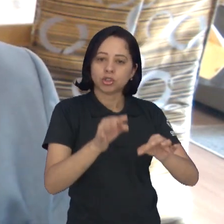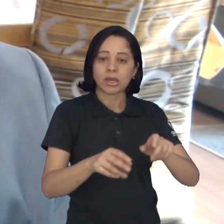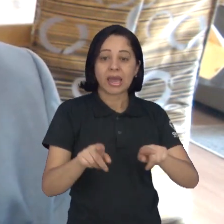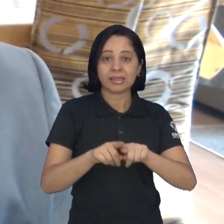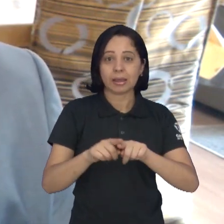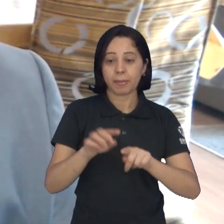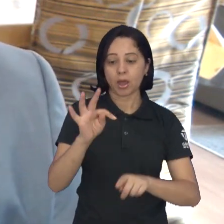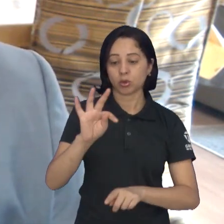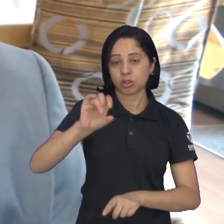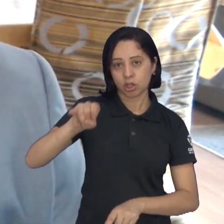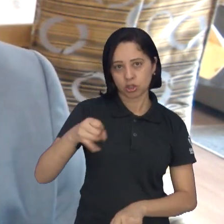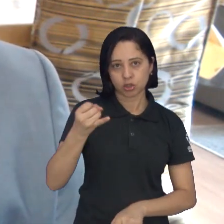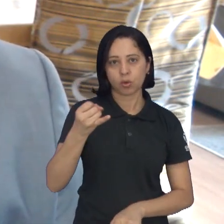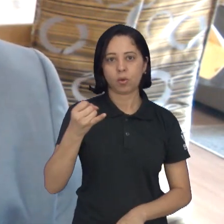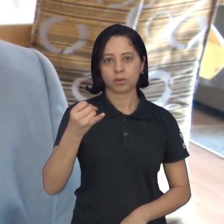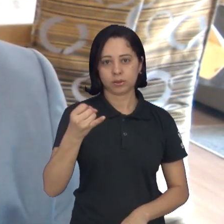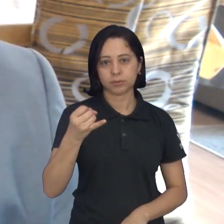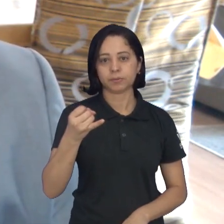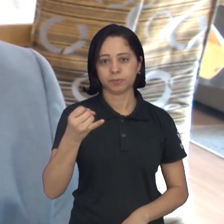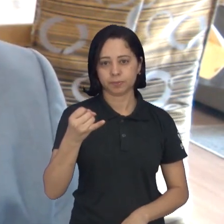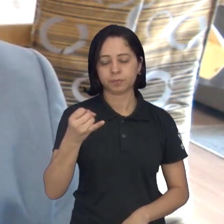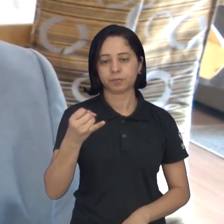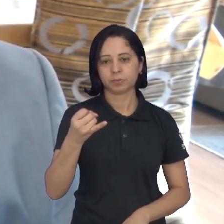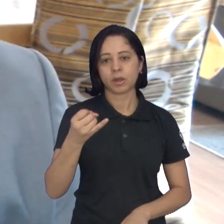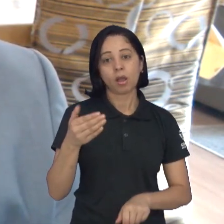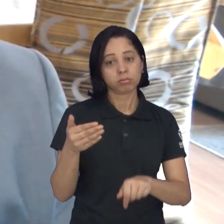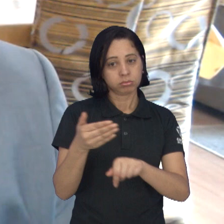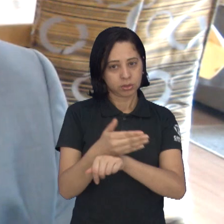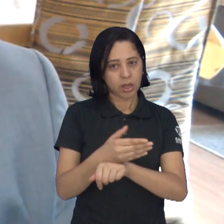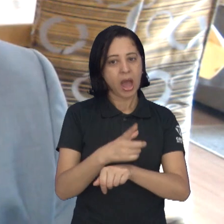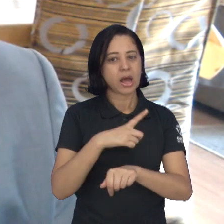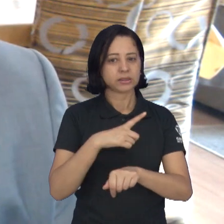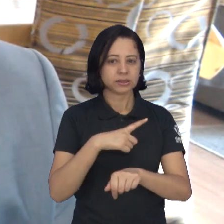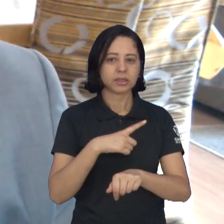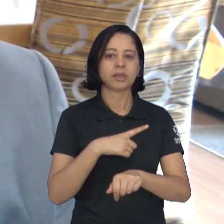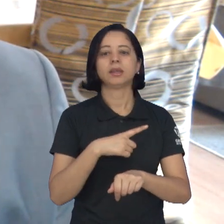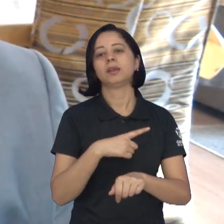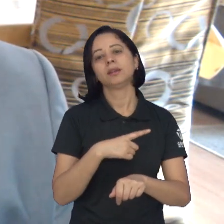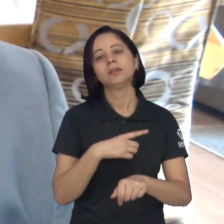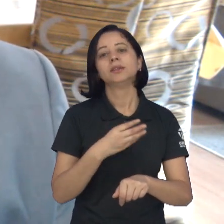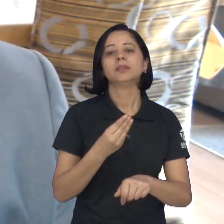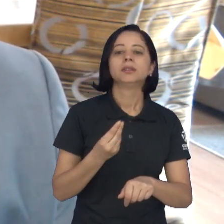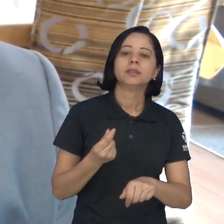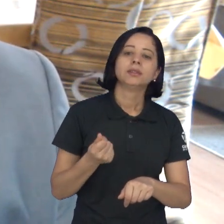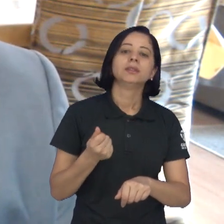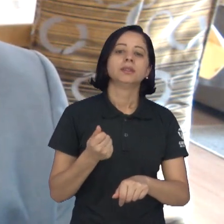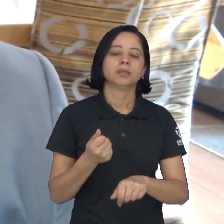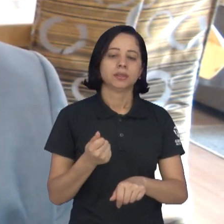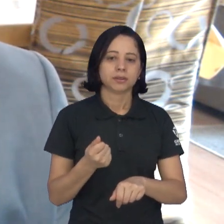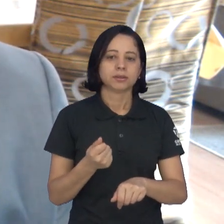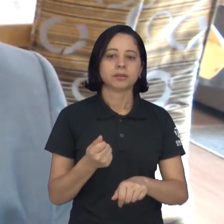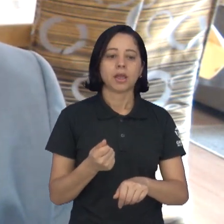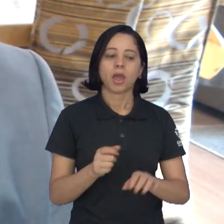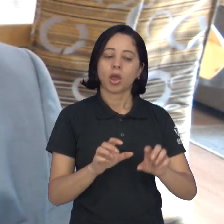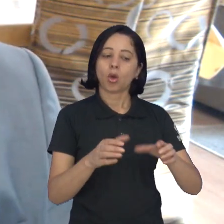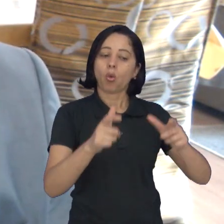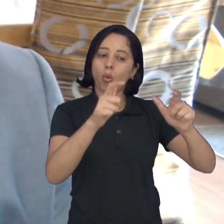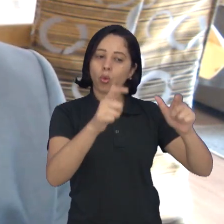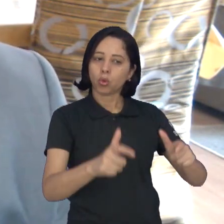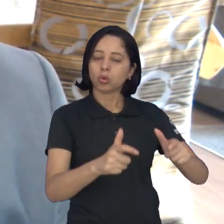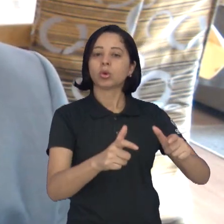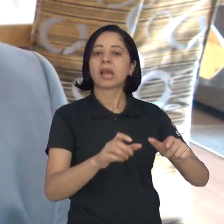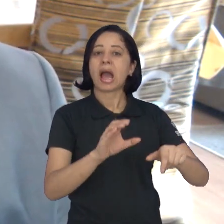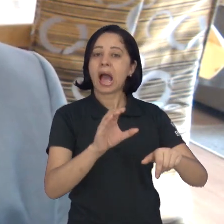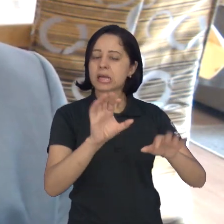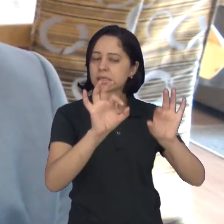daqui de São Paulo, aqui de São José, ele tem, né, o Juizado Especial Cível, eles